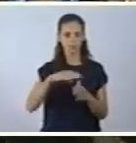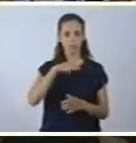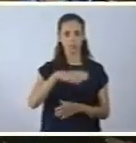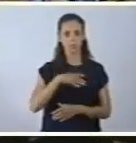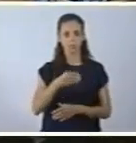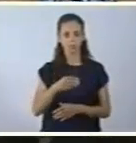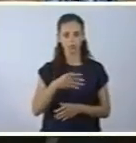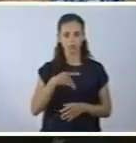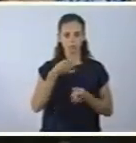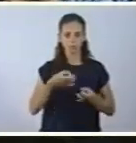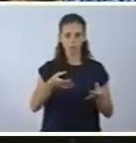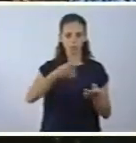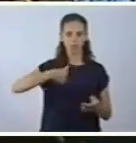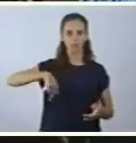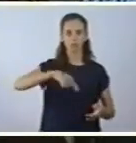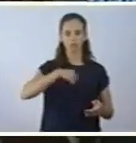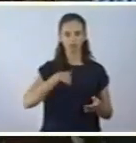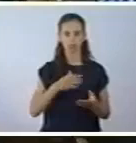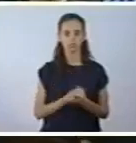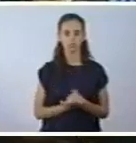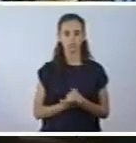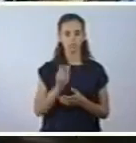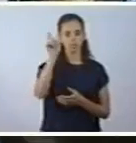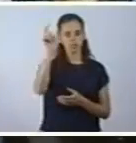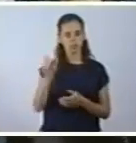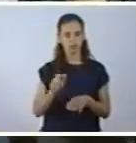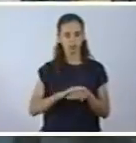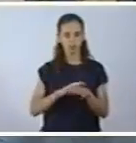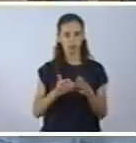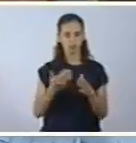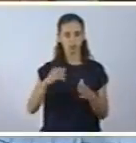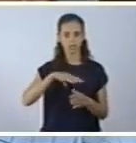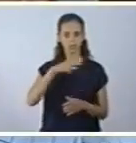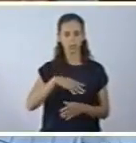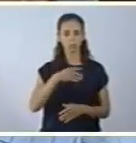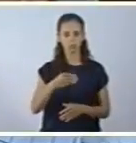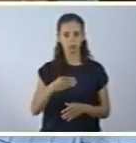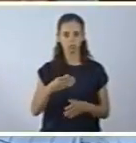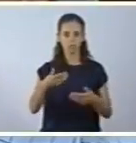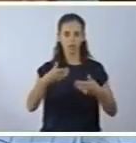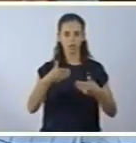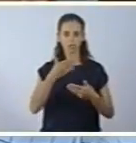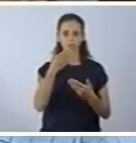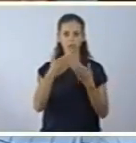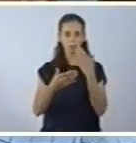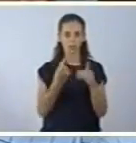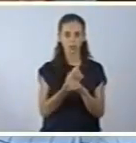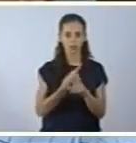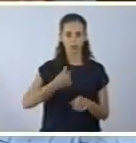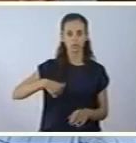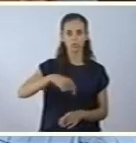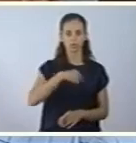o pecado do mundo, tende piedade de nós. Vós que tirais o pecado do mundo, acolhei a nossa